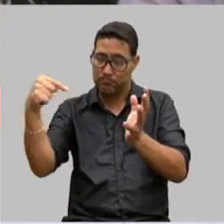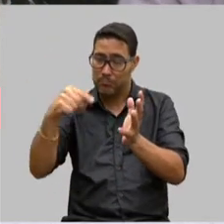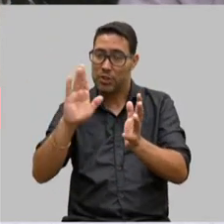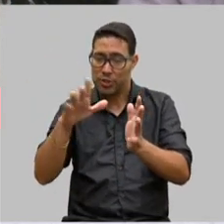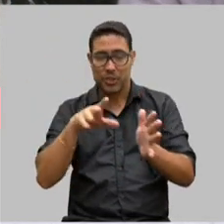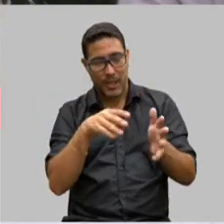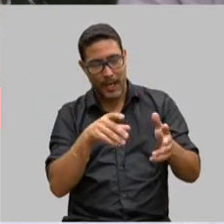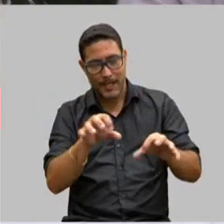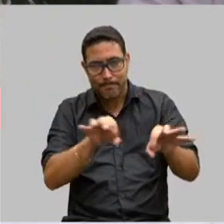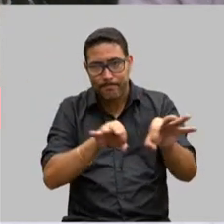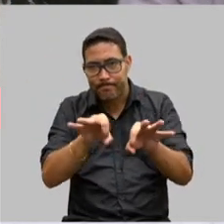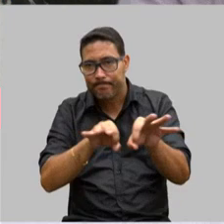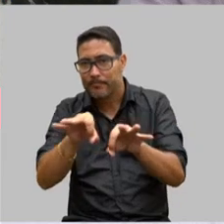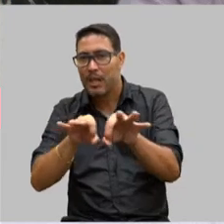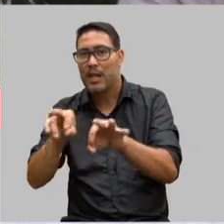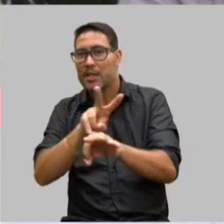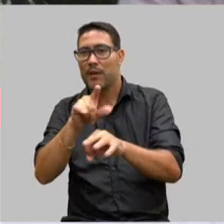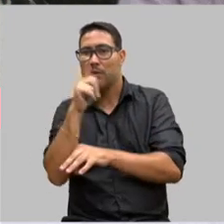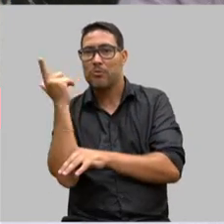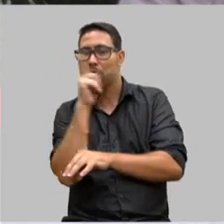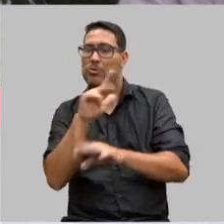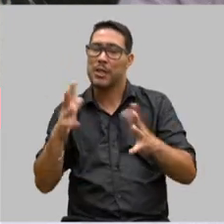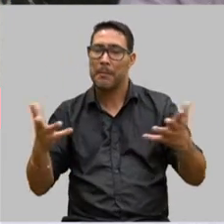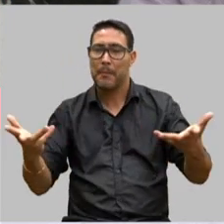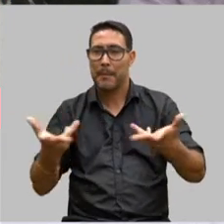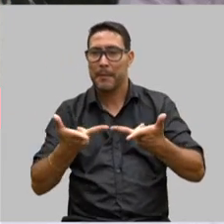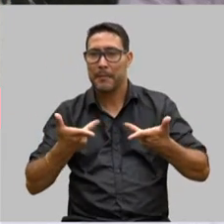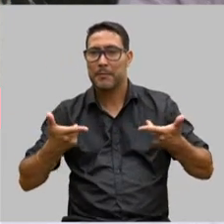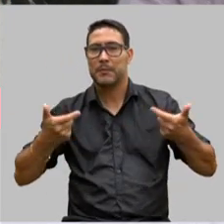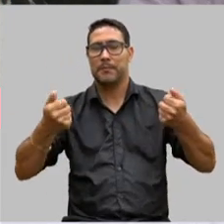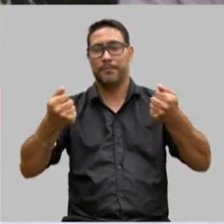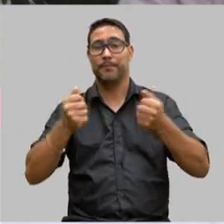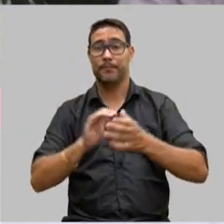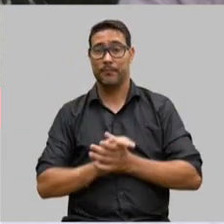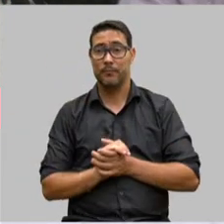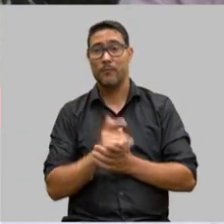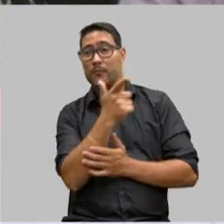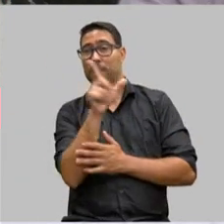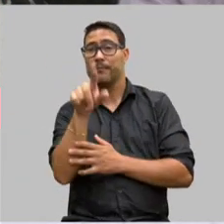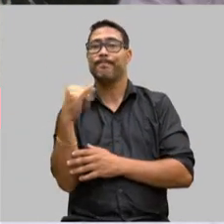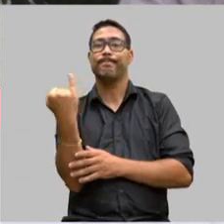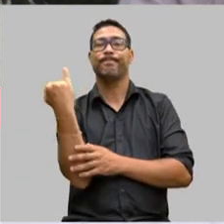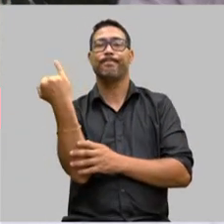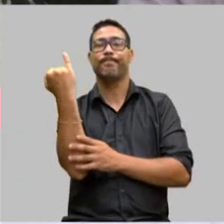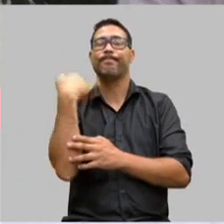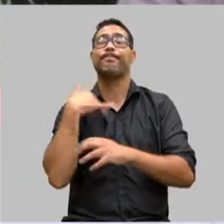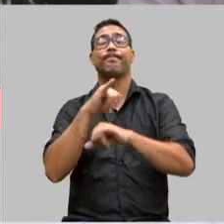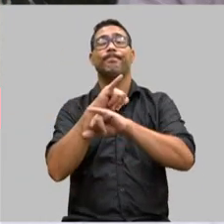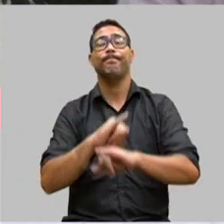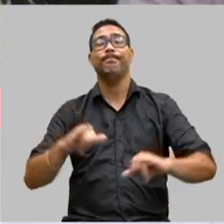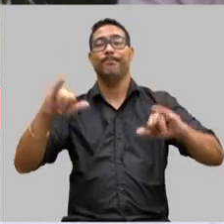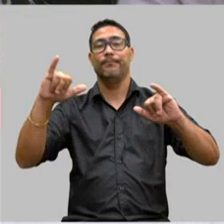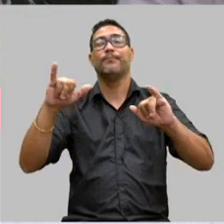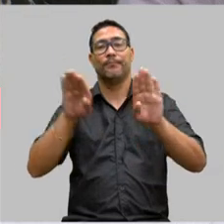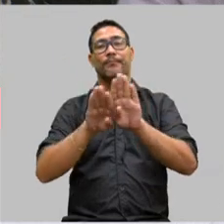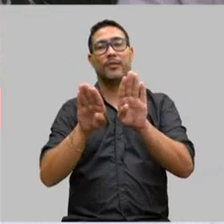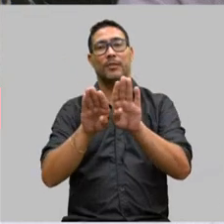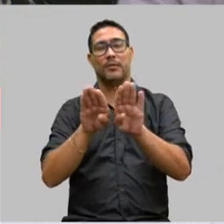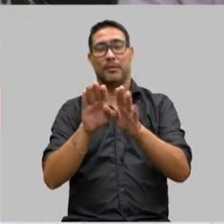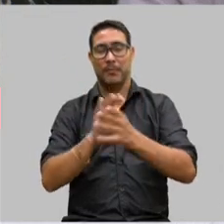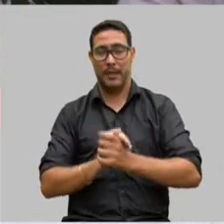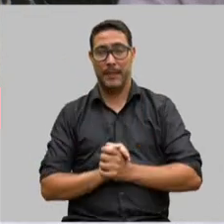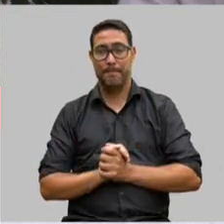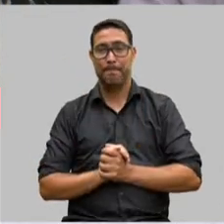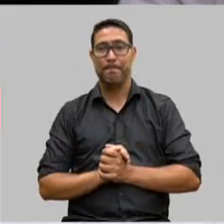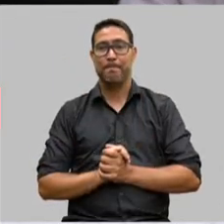teremos frutos muito importantes. Outra importante notícia que a gente gostaria de compartilhar com os senhores e senhoras é